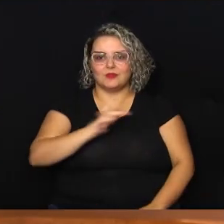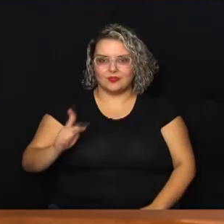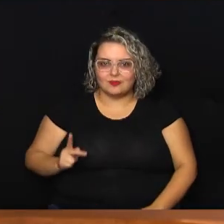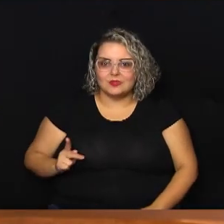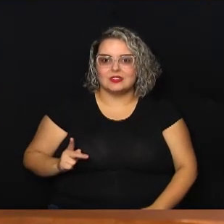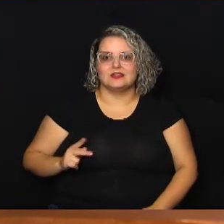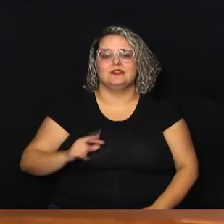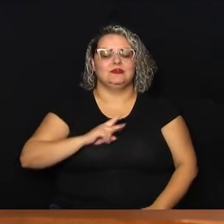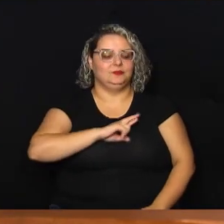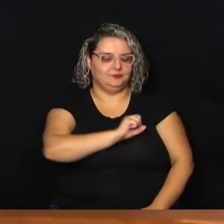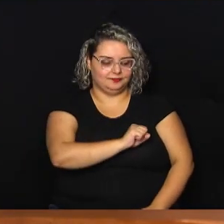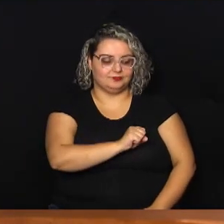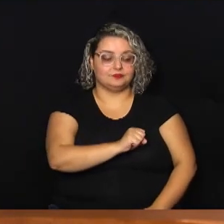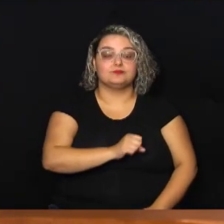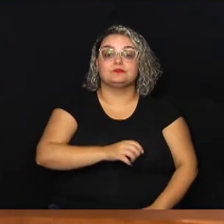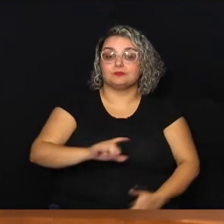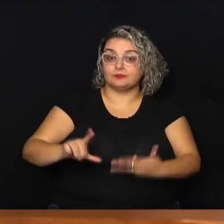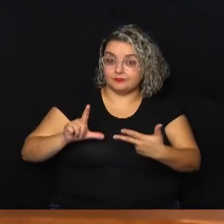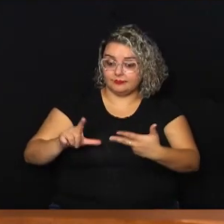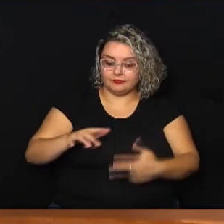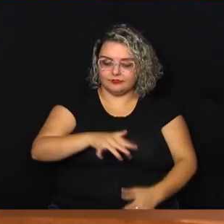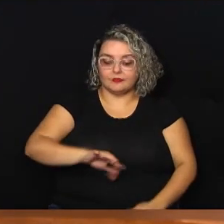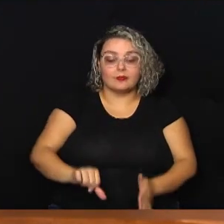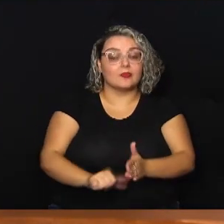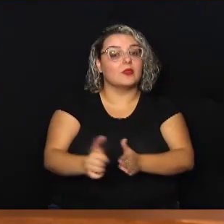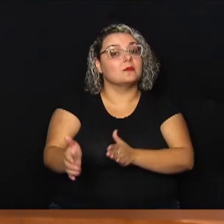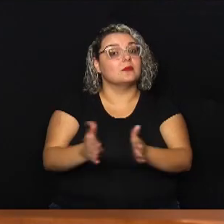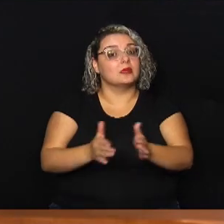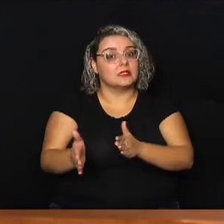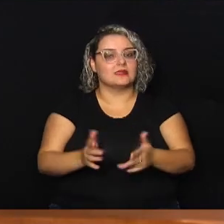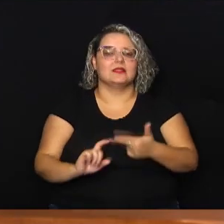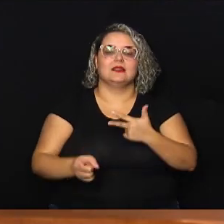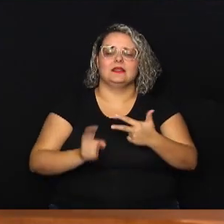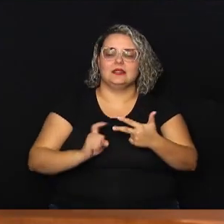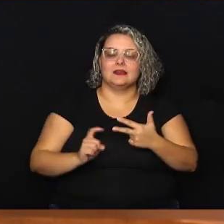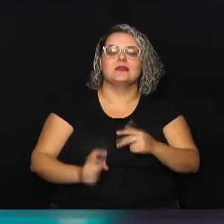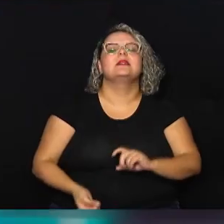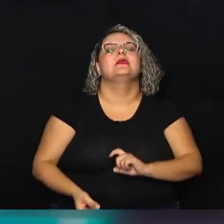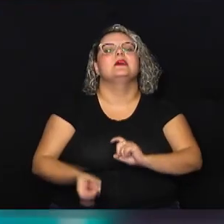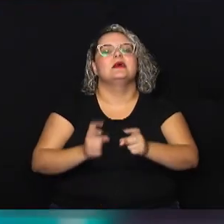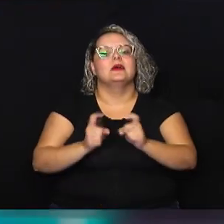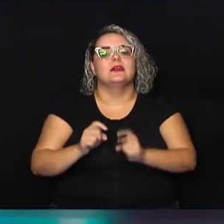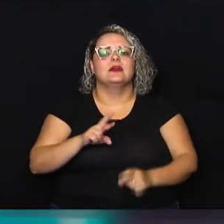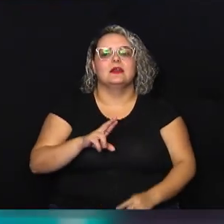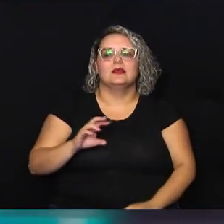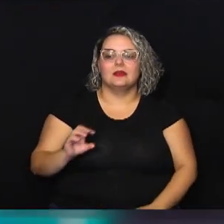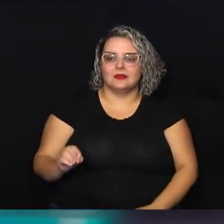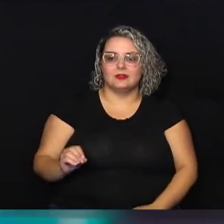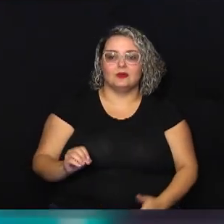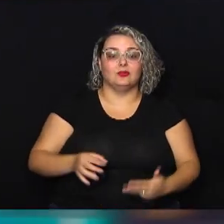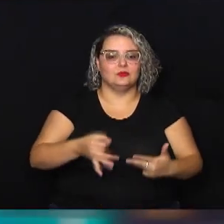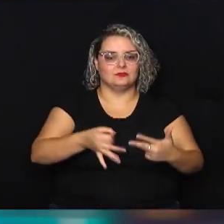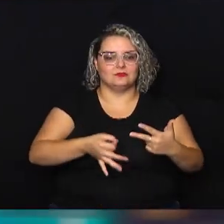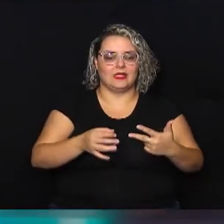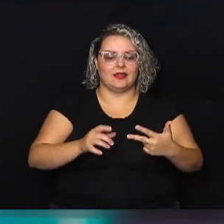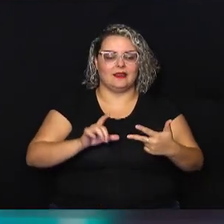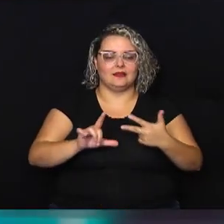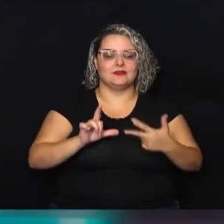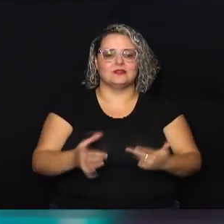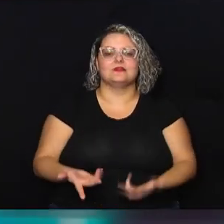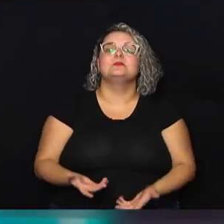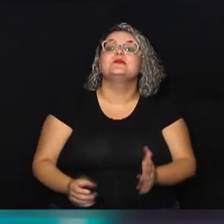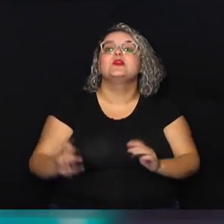Campineiro destinou a primeira parte da reunião ordinária desta quarta-feira para a celebração da data. O